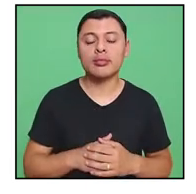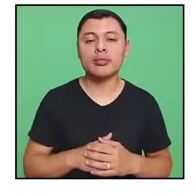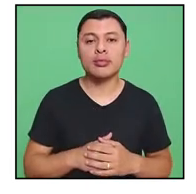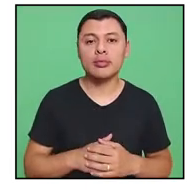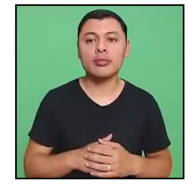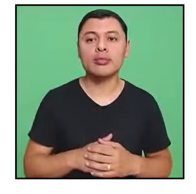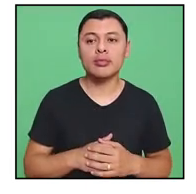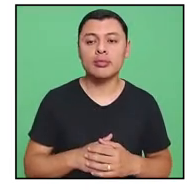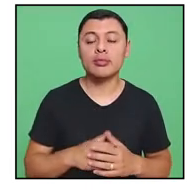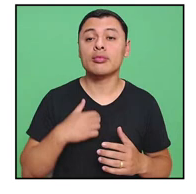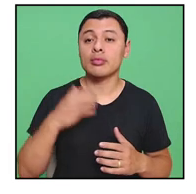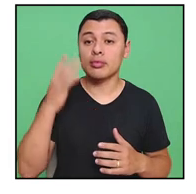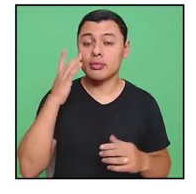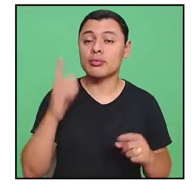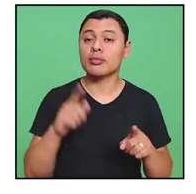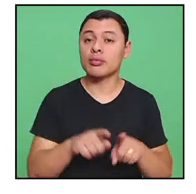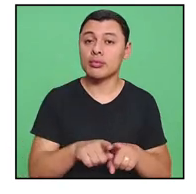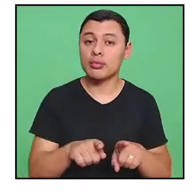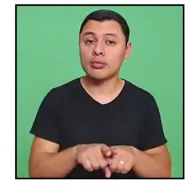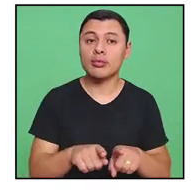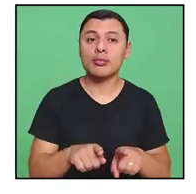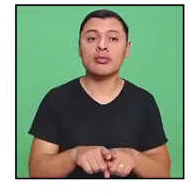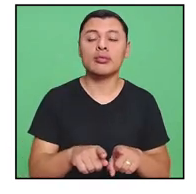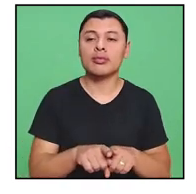Eu acho que também tem uma questão que eu acho